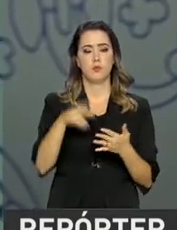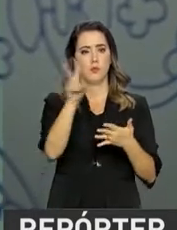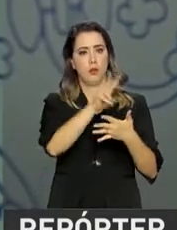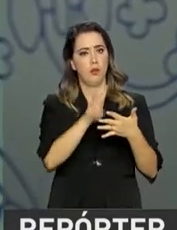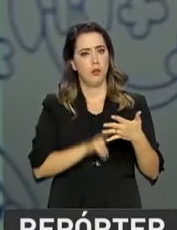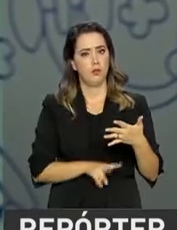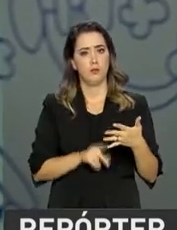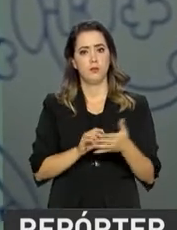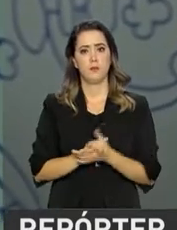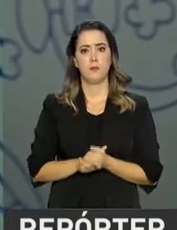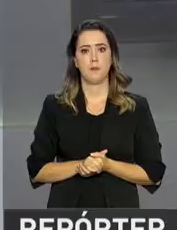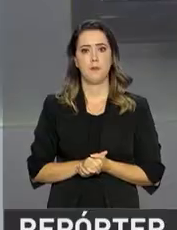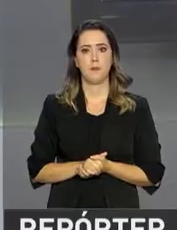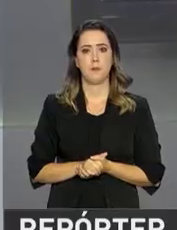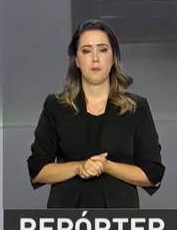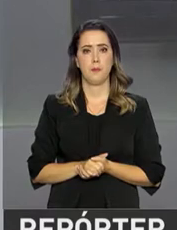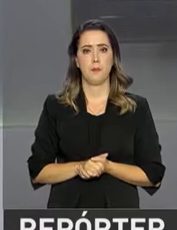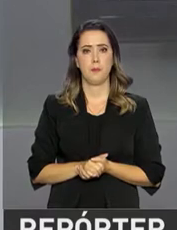leitura.